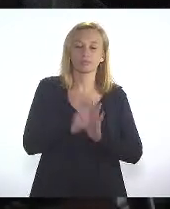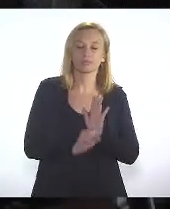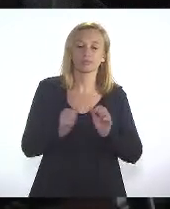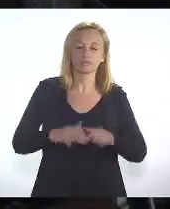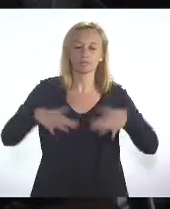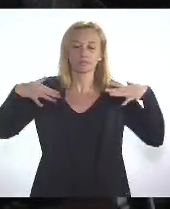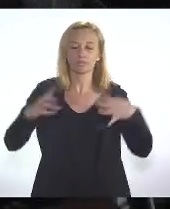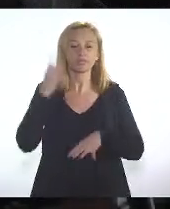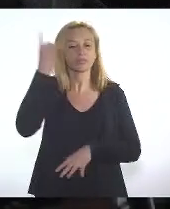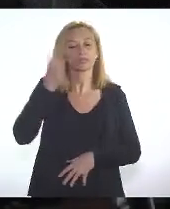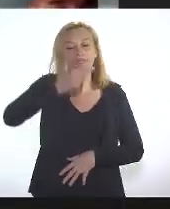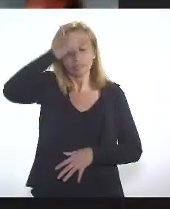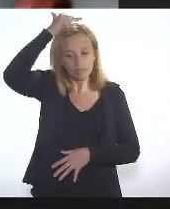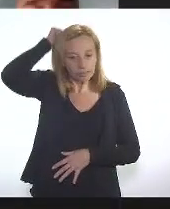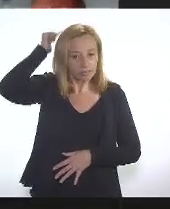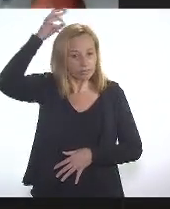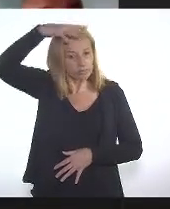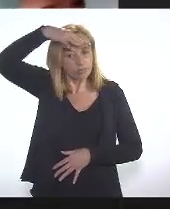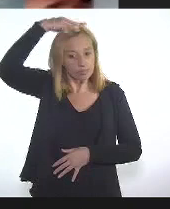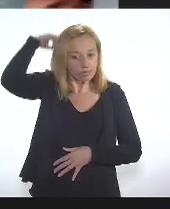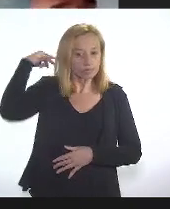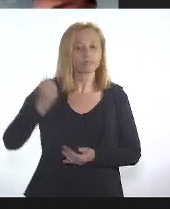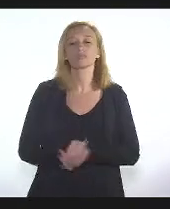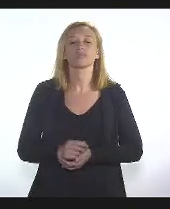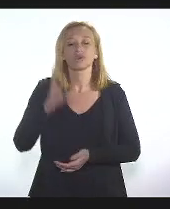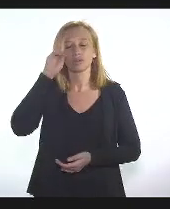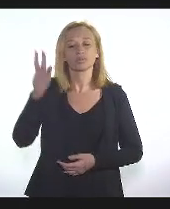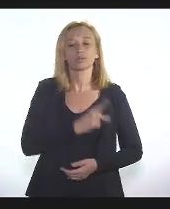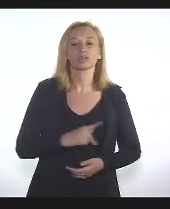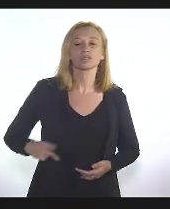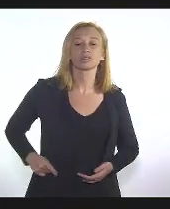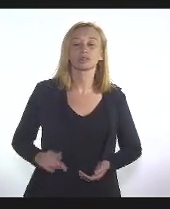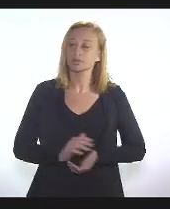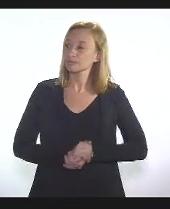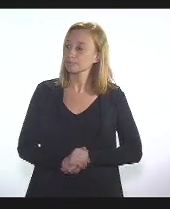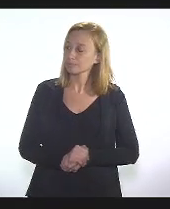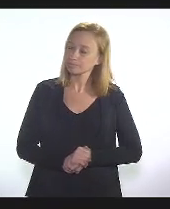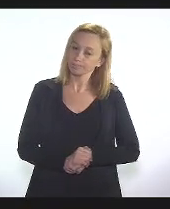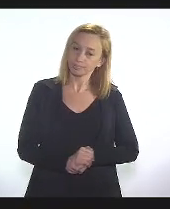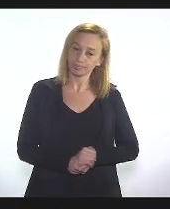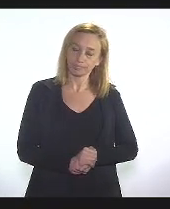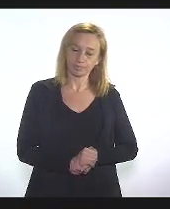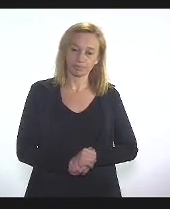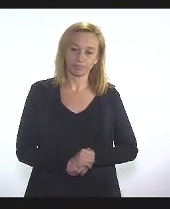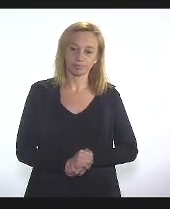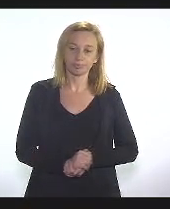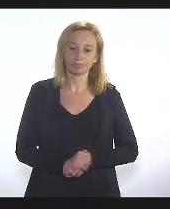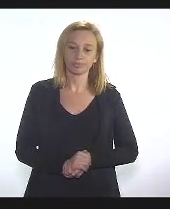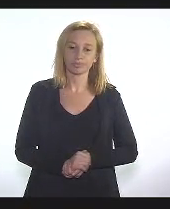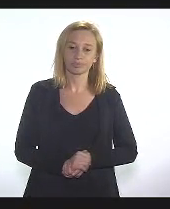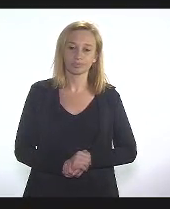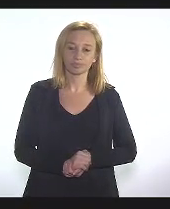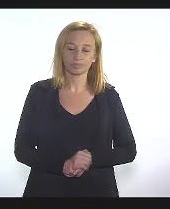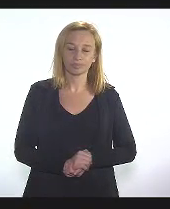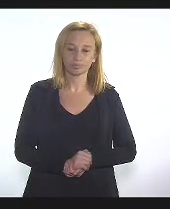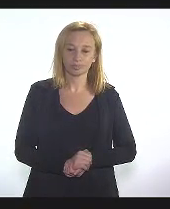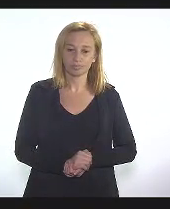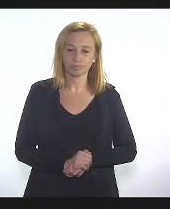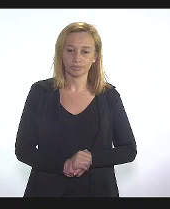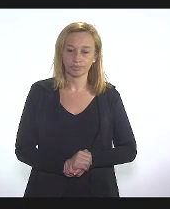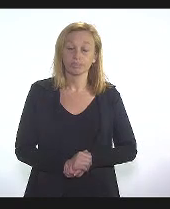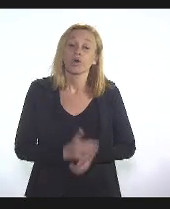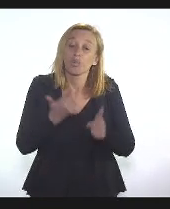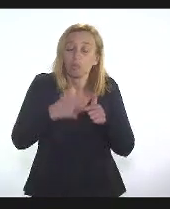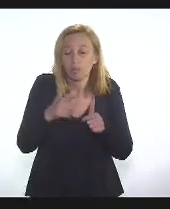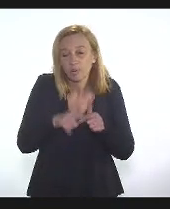Pacheco. Senhor presidente, o parecer é... Estou ao vivo de novo, presidente. Eu tive um problema no